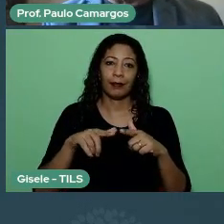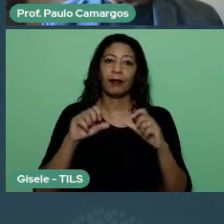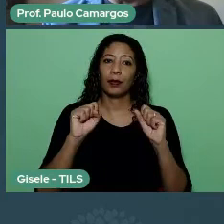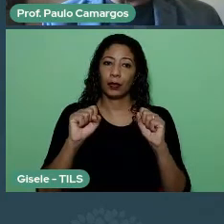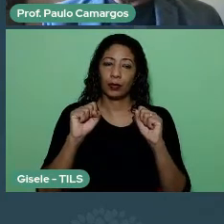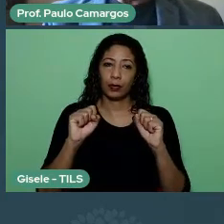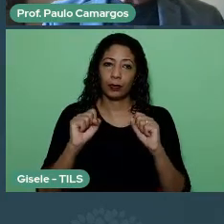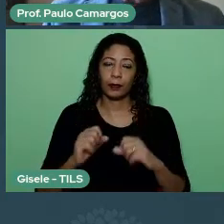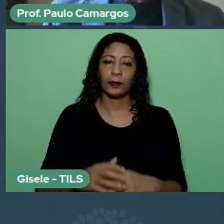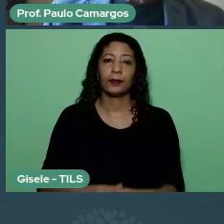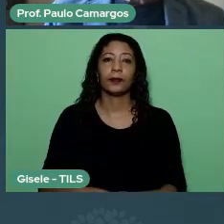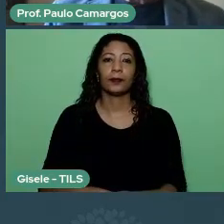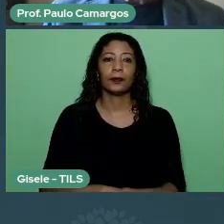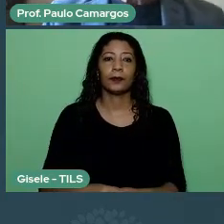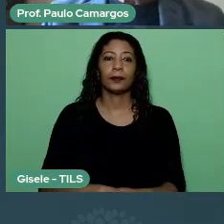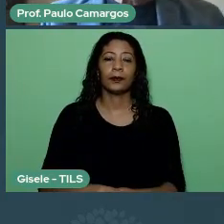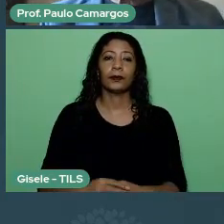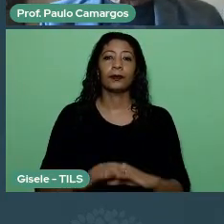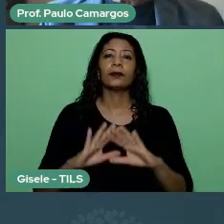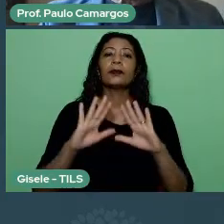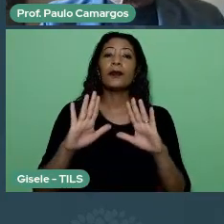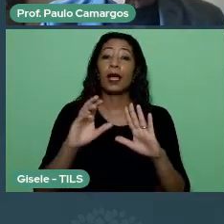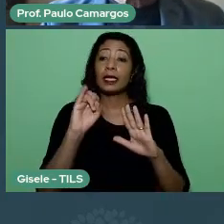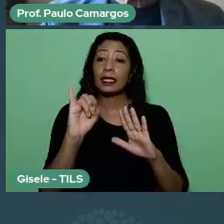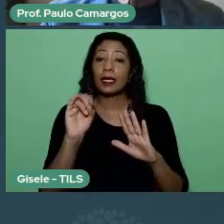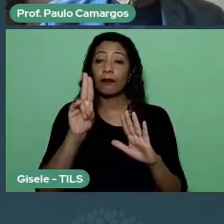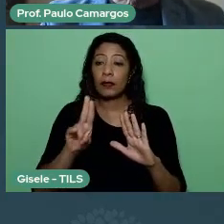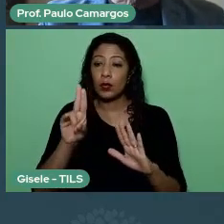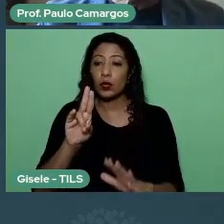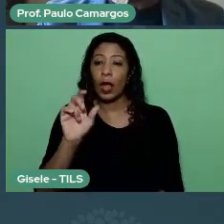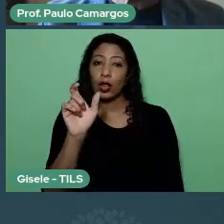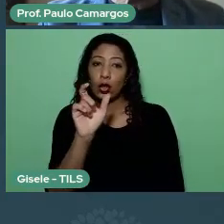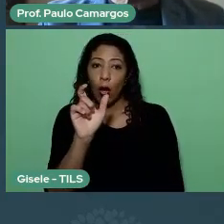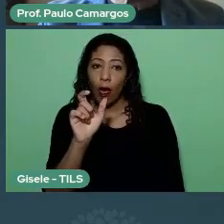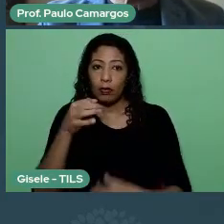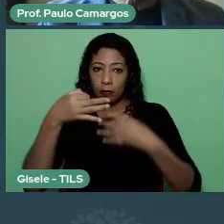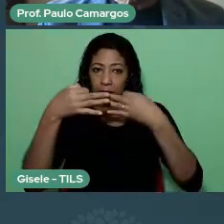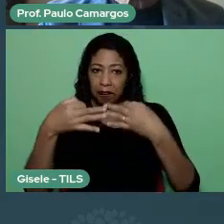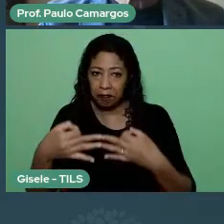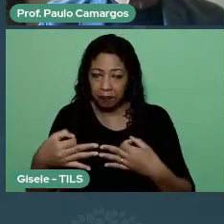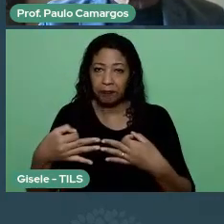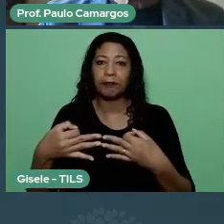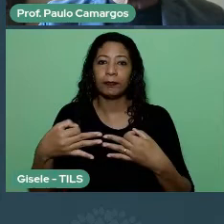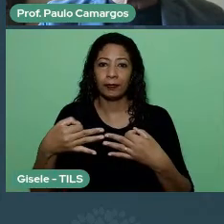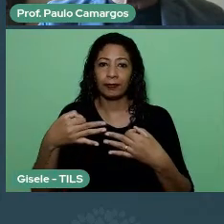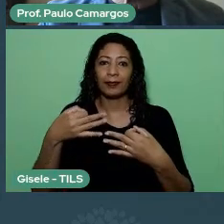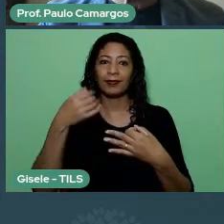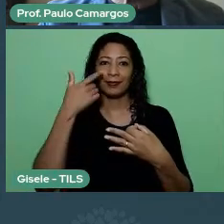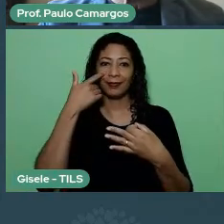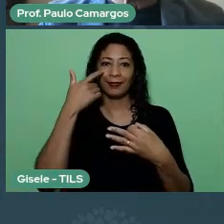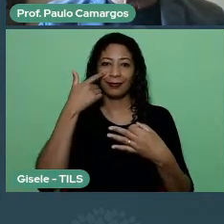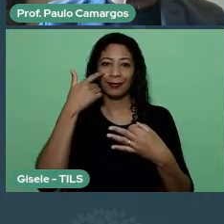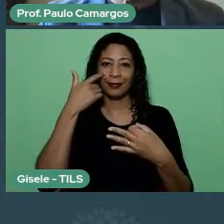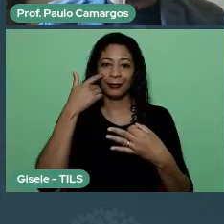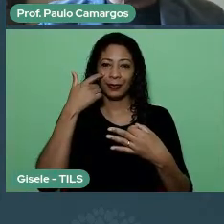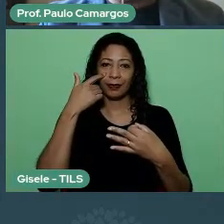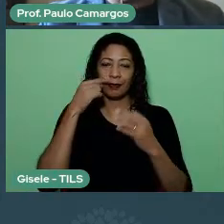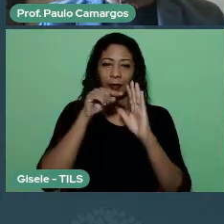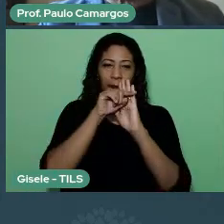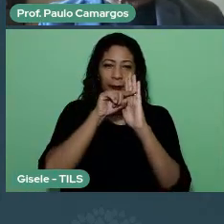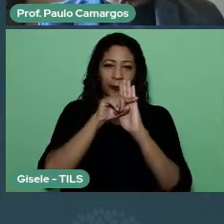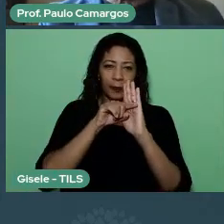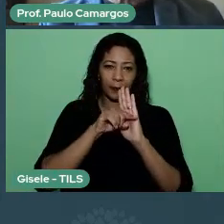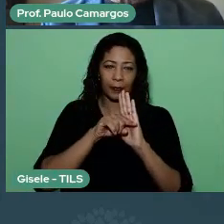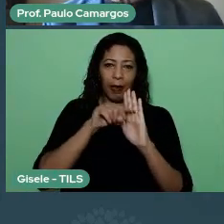dessas crianças. Mas, usados em dose correta, como nos mostra essa criança que foi acompanhada aqui